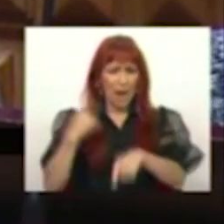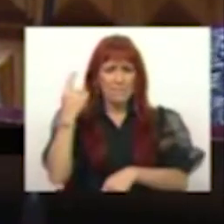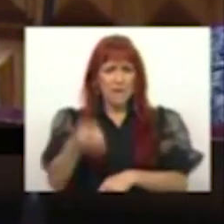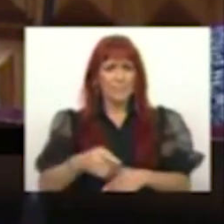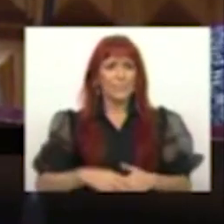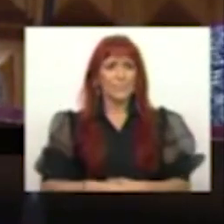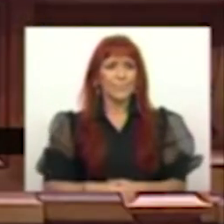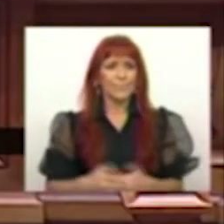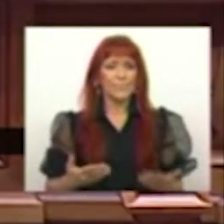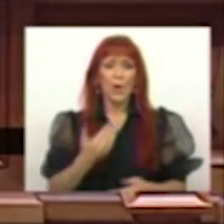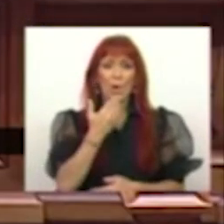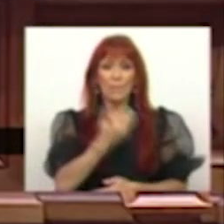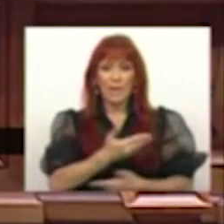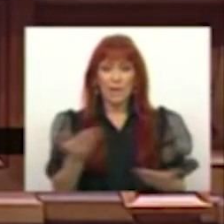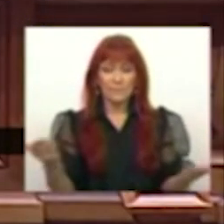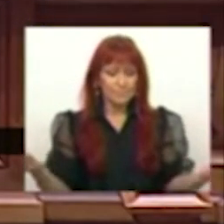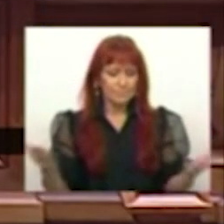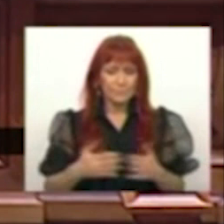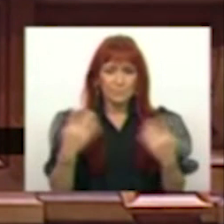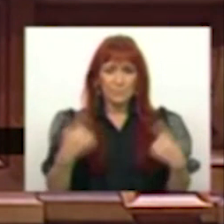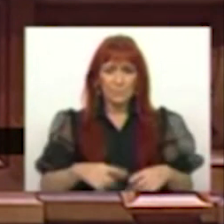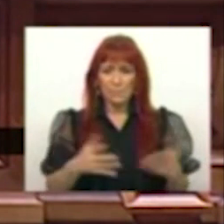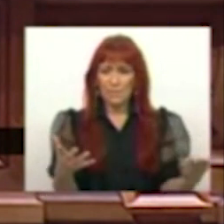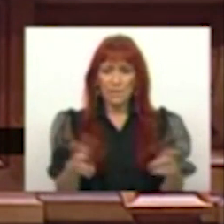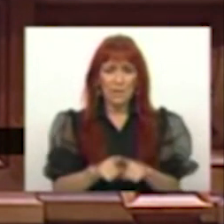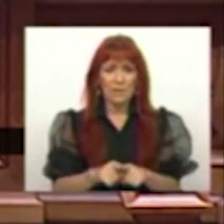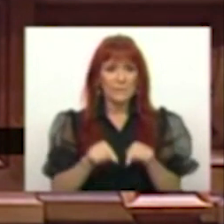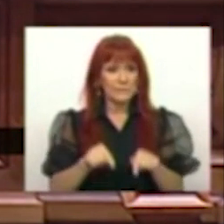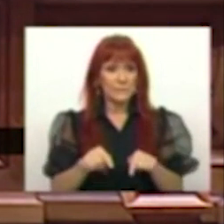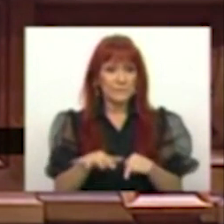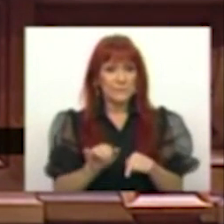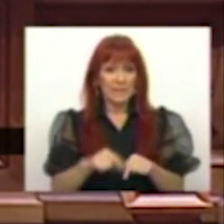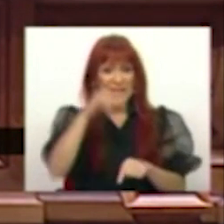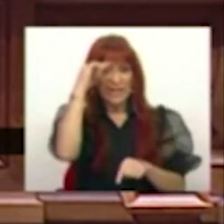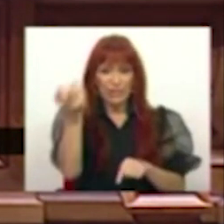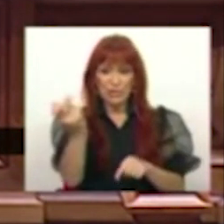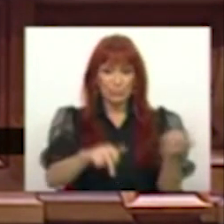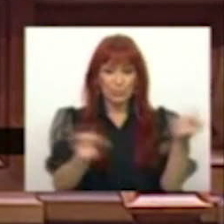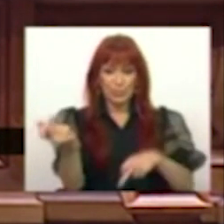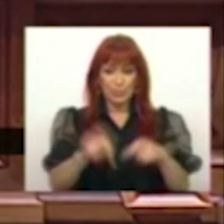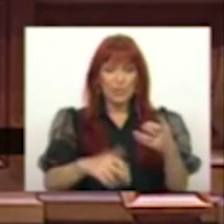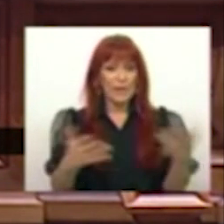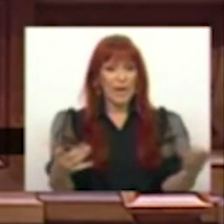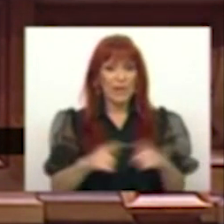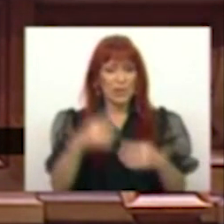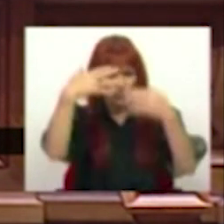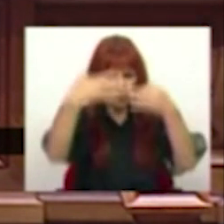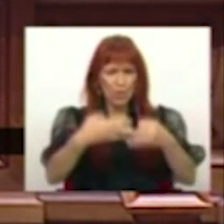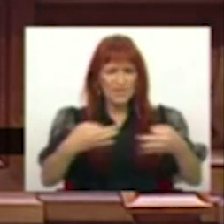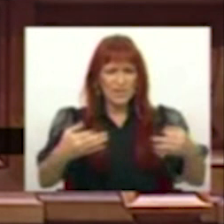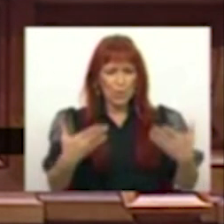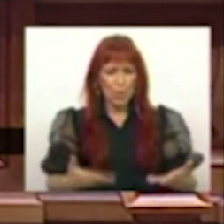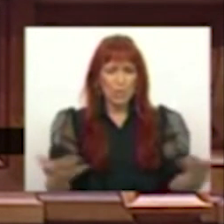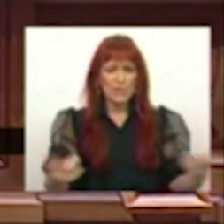amanhã. E agradeço que, enfim, haja no meio destas dificuldades todas este bom senso de